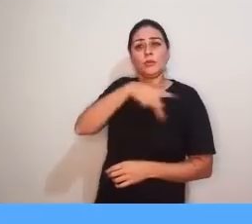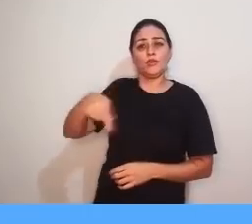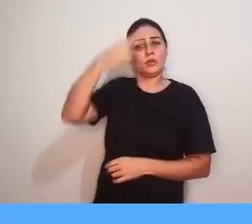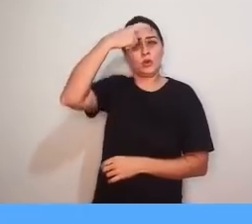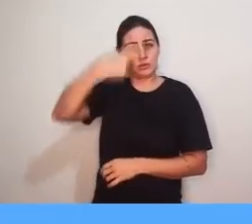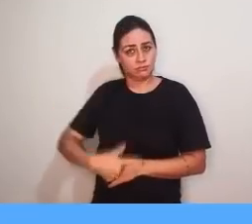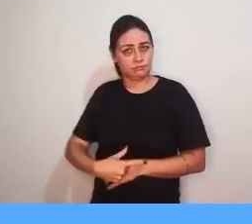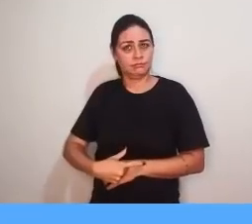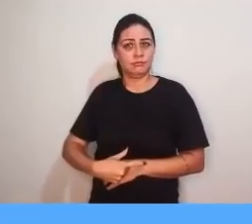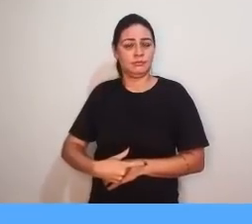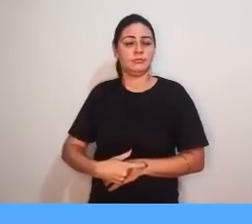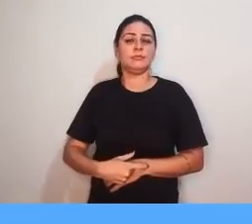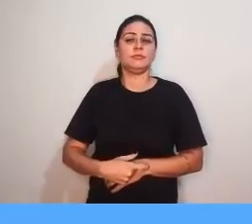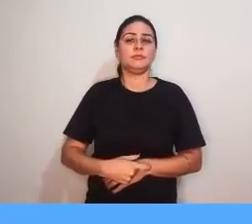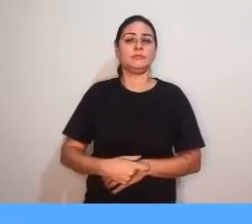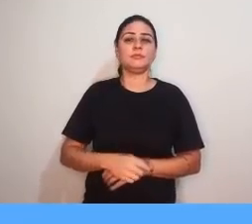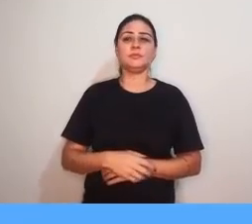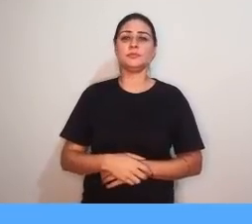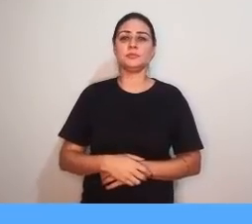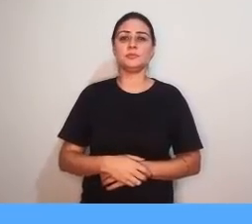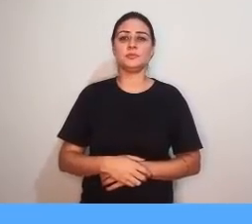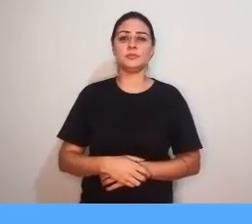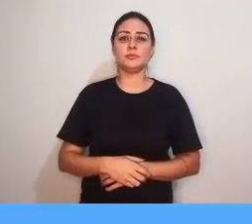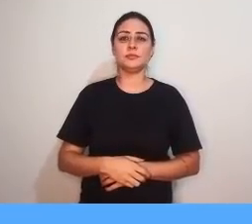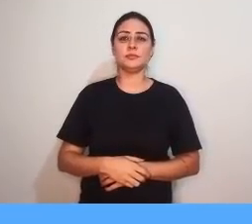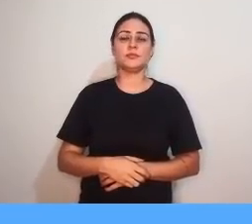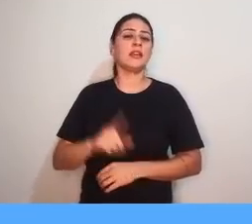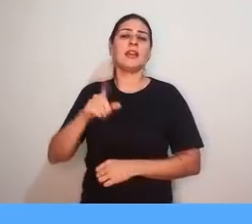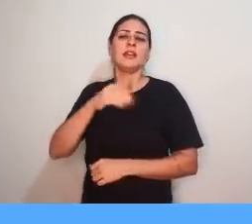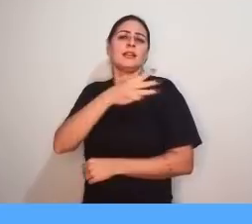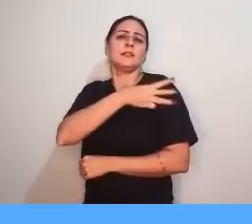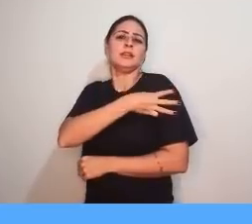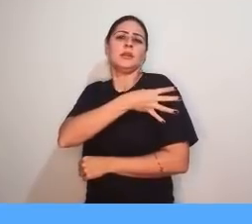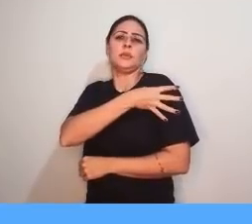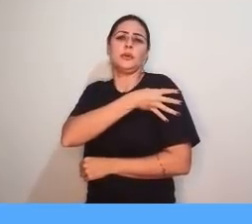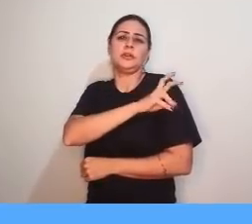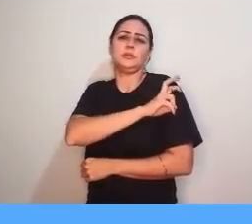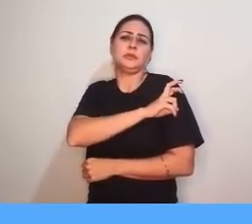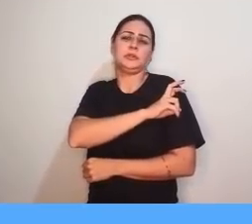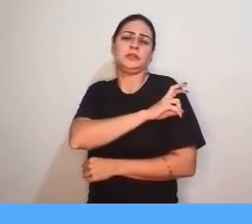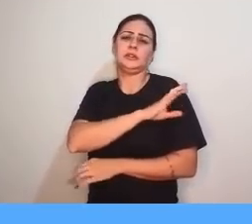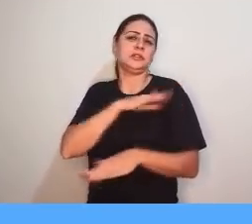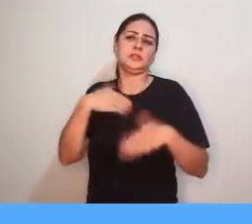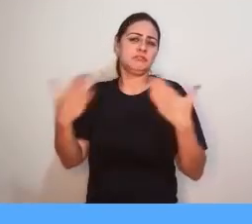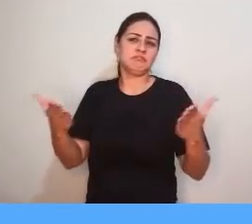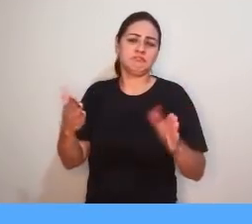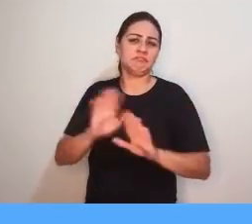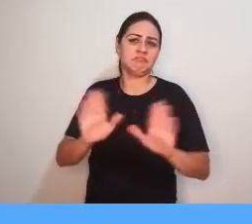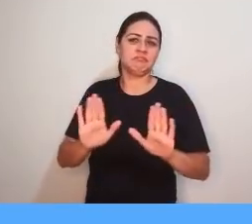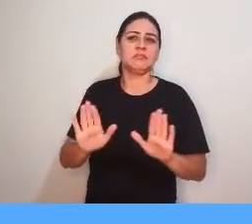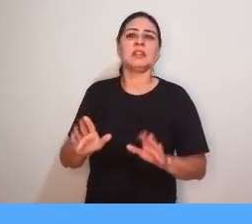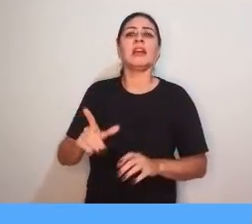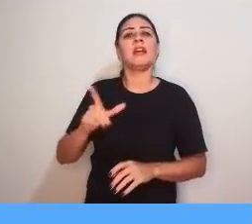Lá no terceiro ano, no quarto ano, no quinto ano até. Talvez tenha o regente no quinto ano